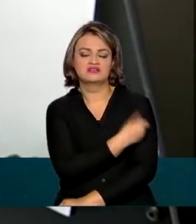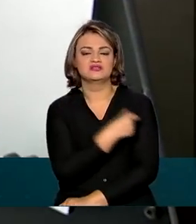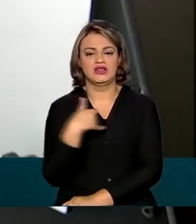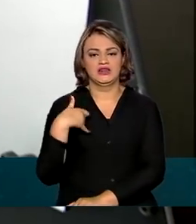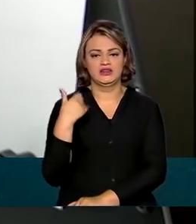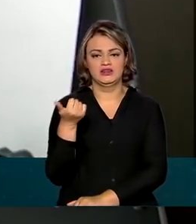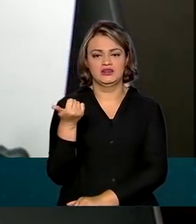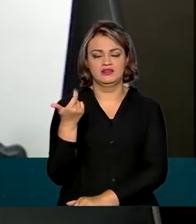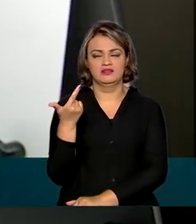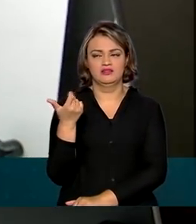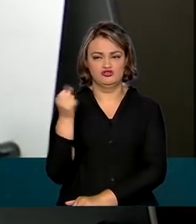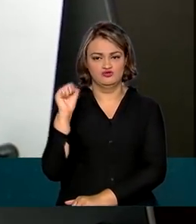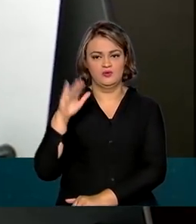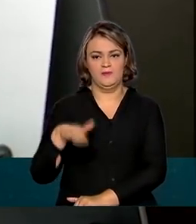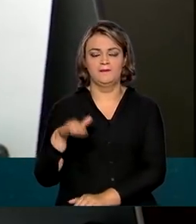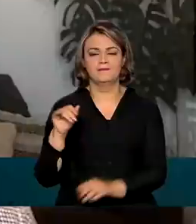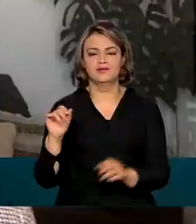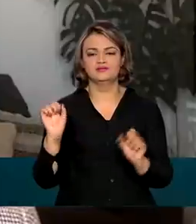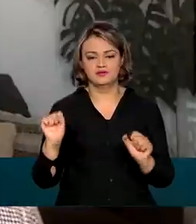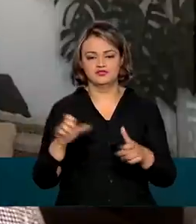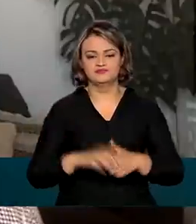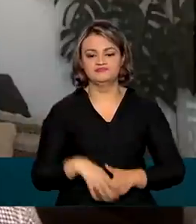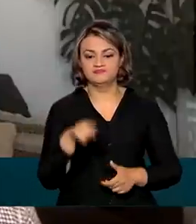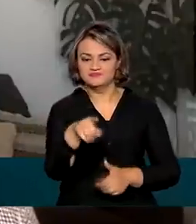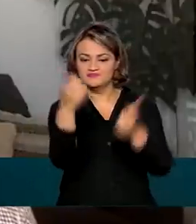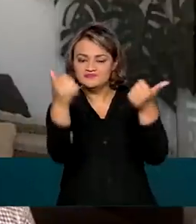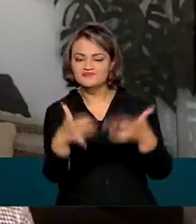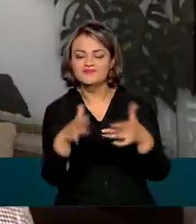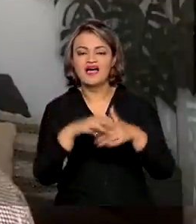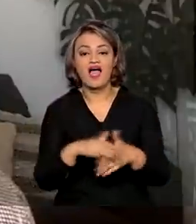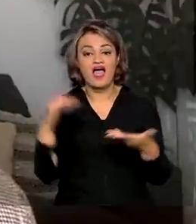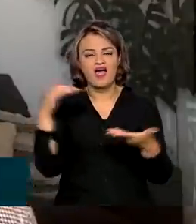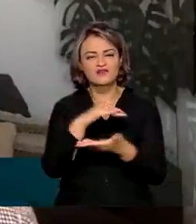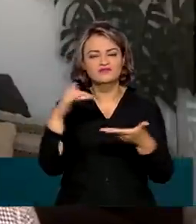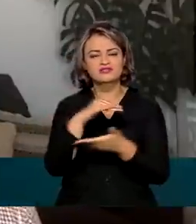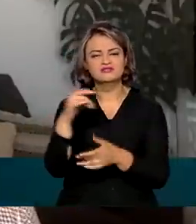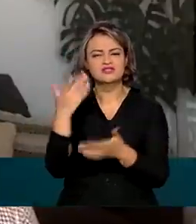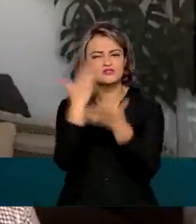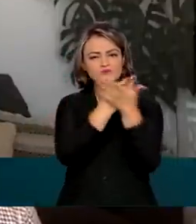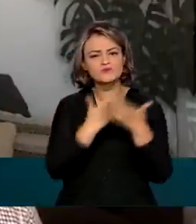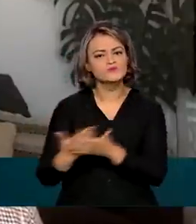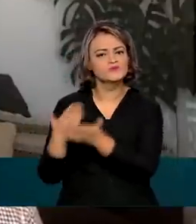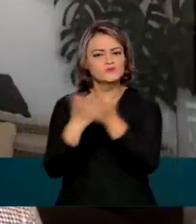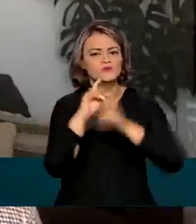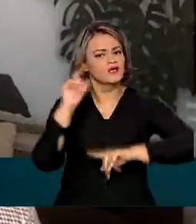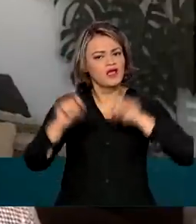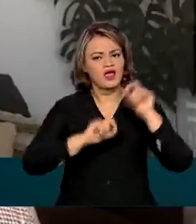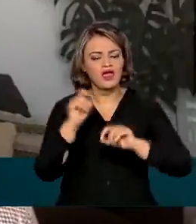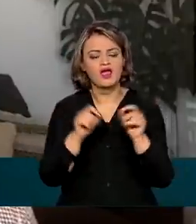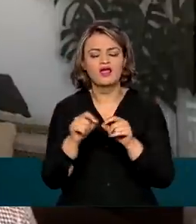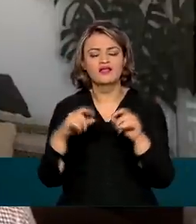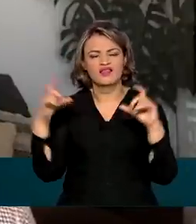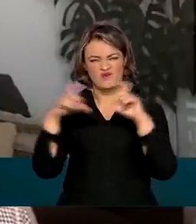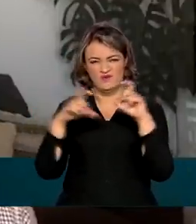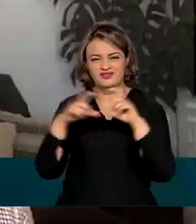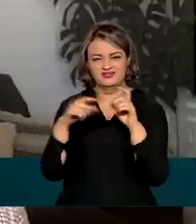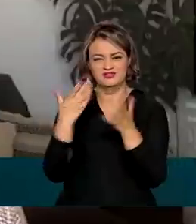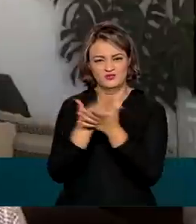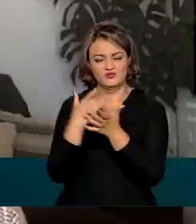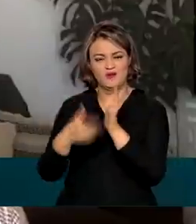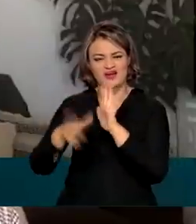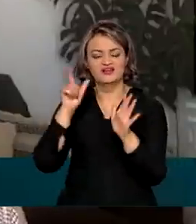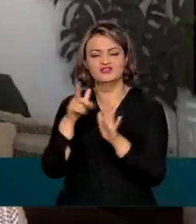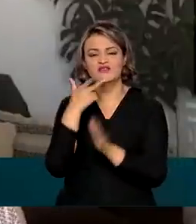com indicação para menores de 18 anos por essa provação Anvisa levou em conta estudos que a fazer fez